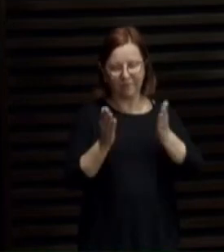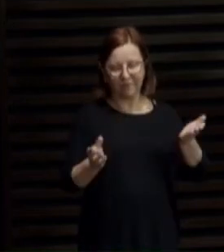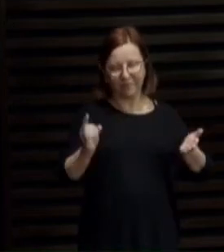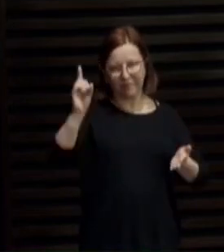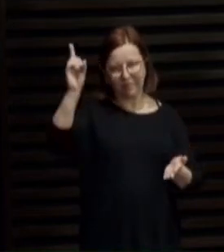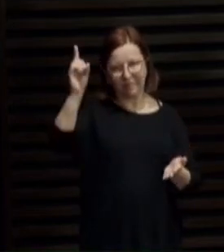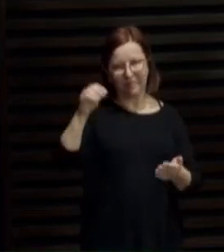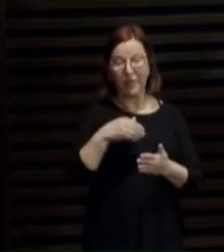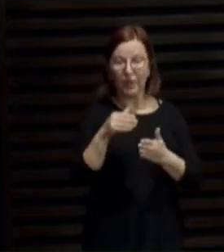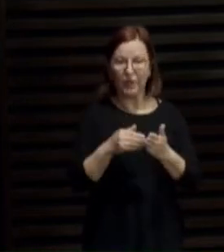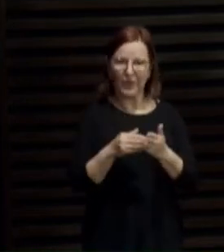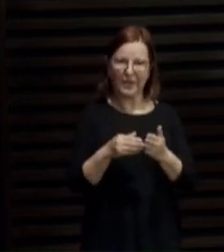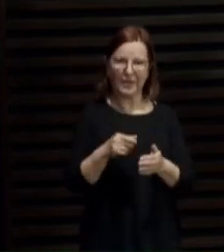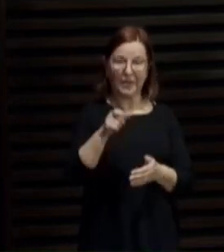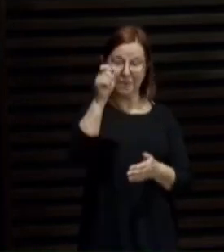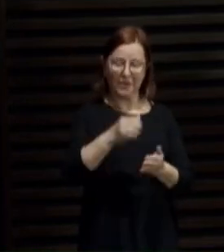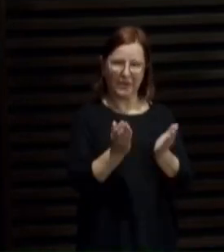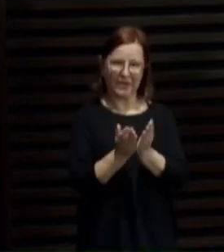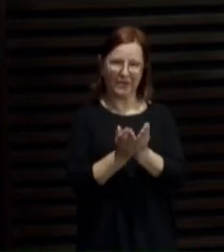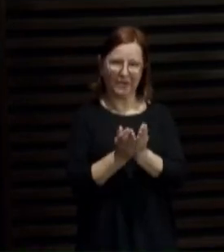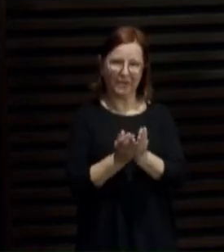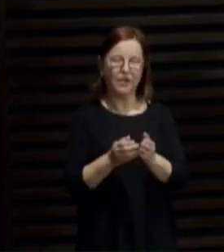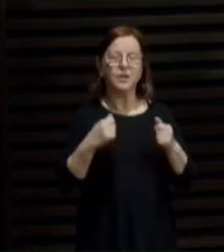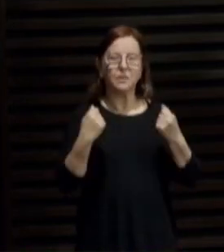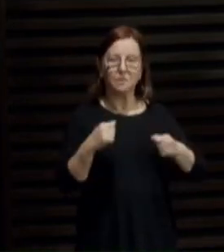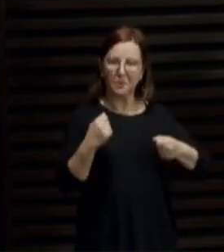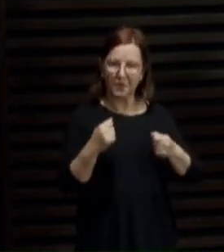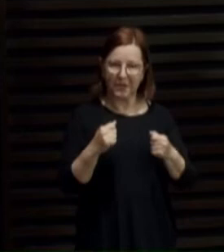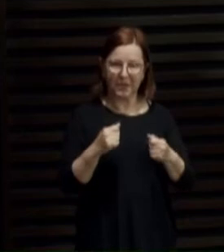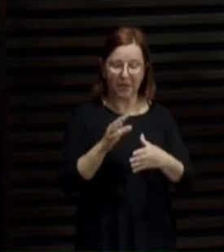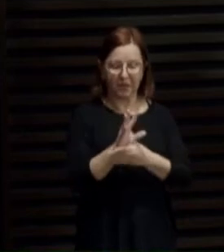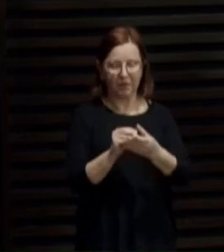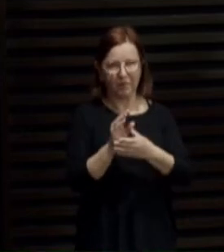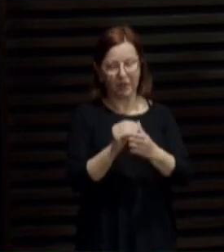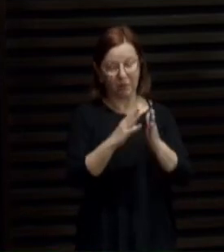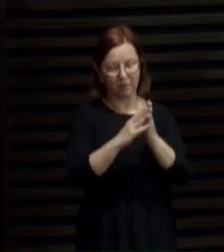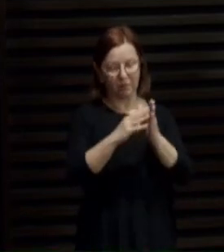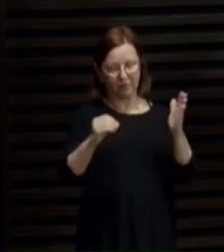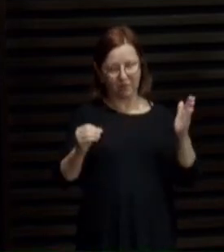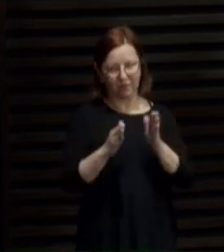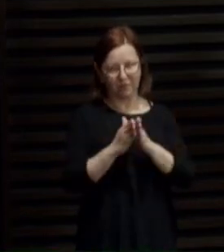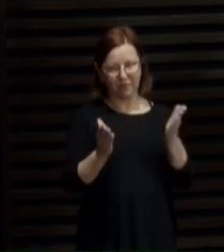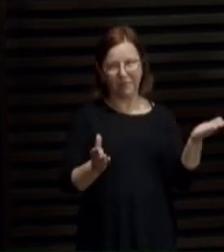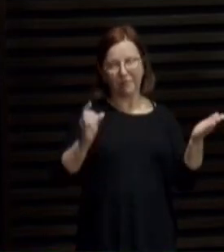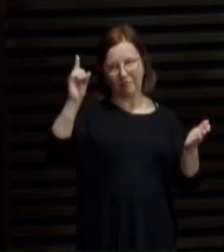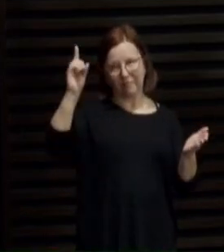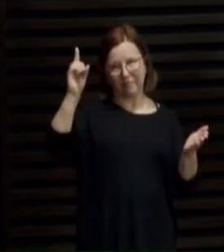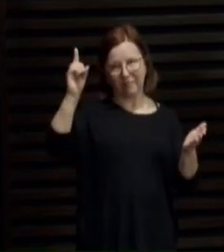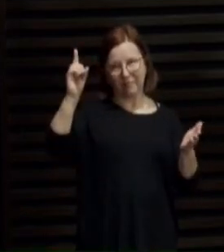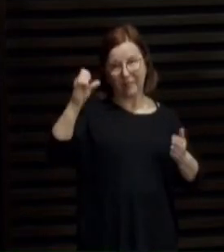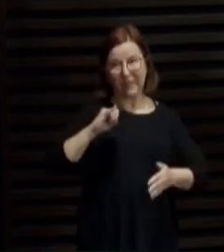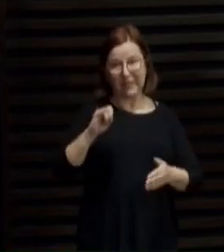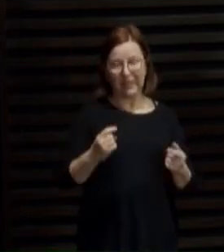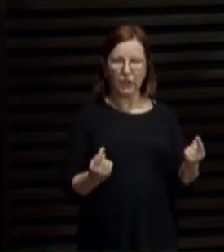Todo cristão precisa ser conformado com os padrões das Escrituras. E se isso não for confirmado, é